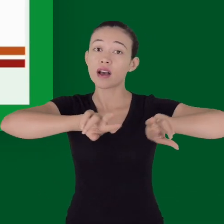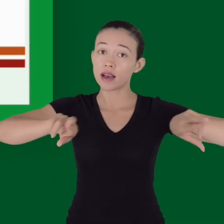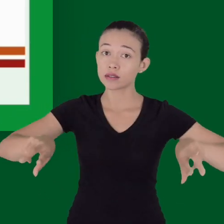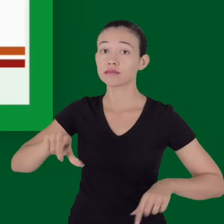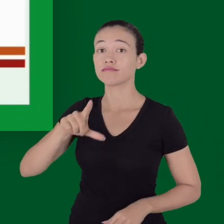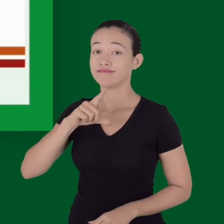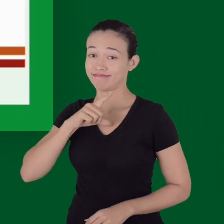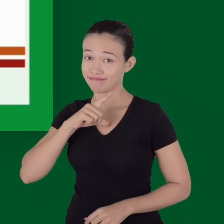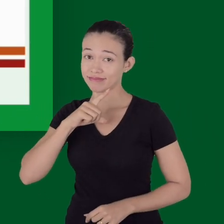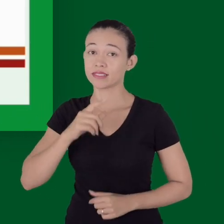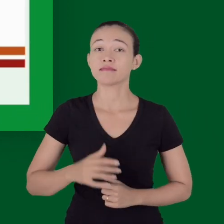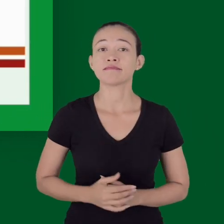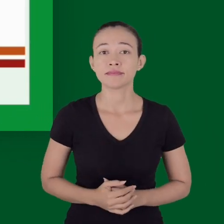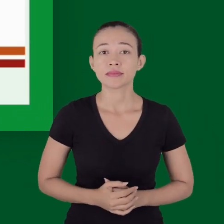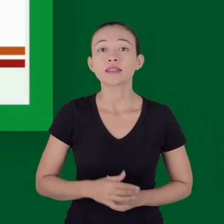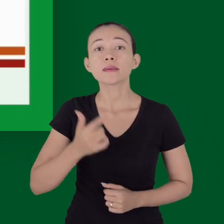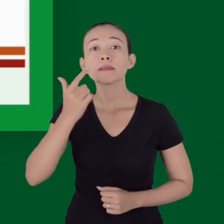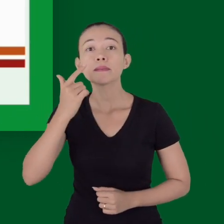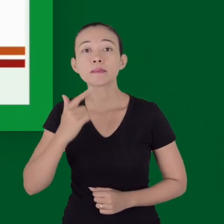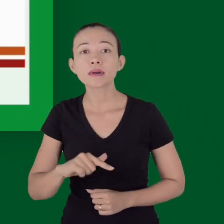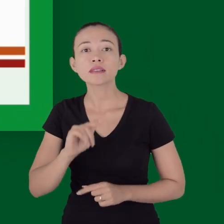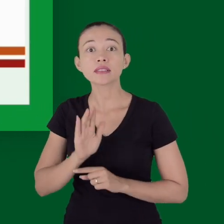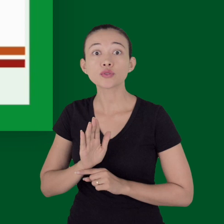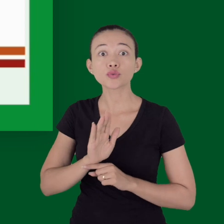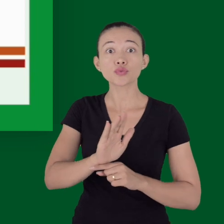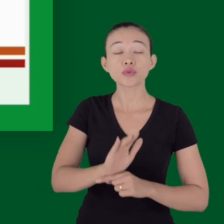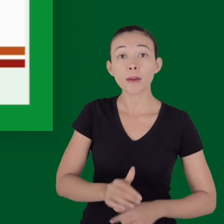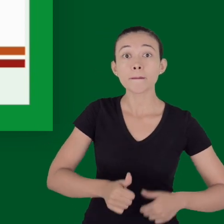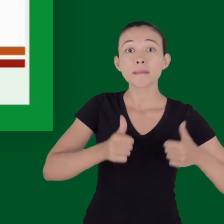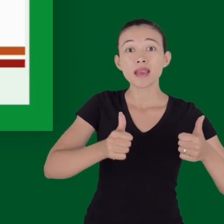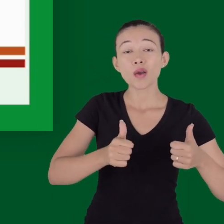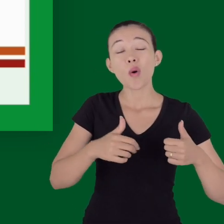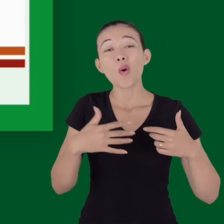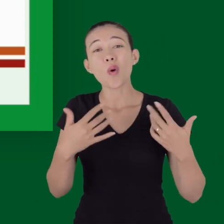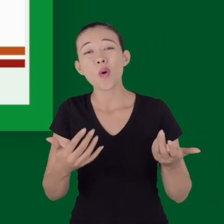de risco para o afogamento, descrevemos os fatores que levam a um